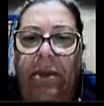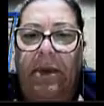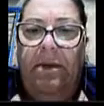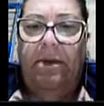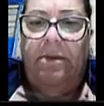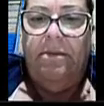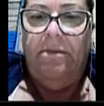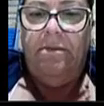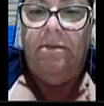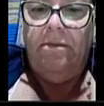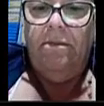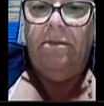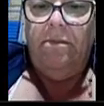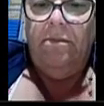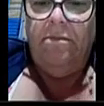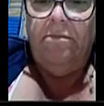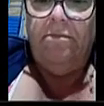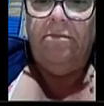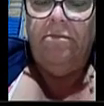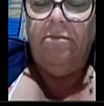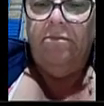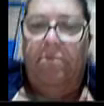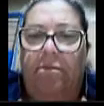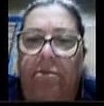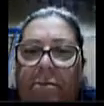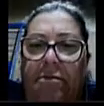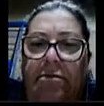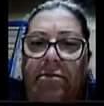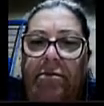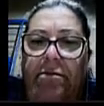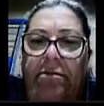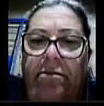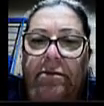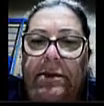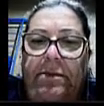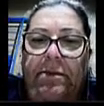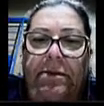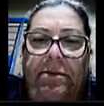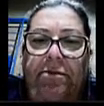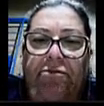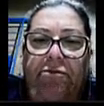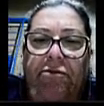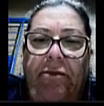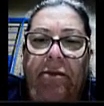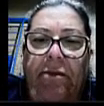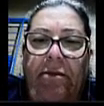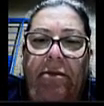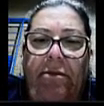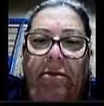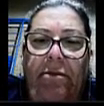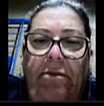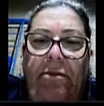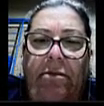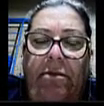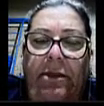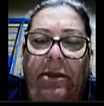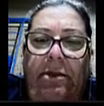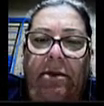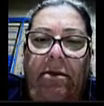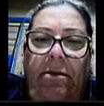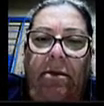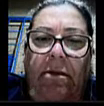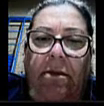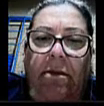transtorno não, o transtorno seria explicado por questões mesmo, né, de origem neurobiológica. Então, isso é o que a gente precisa